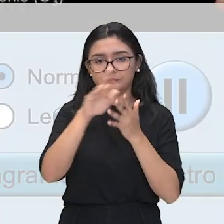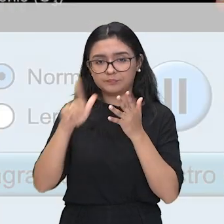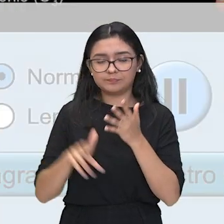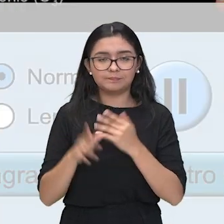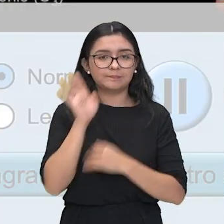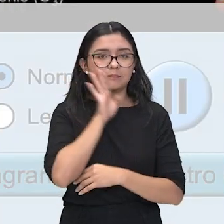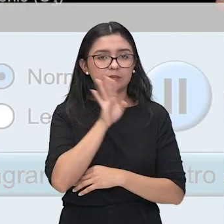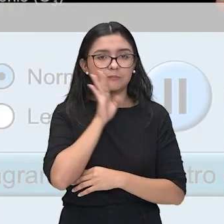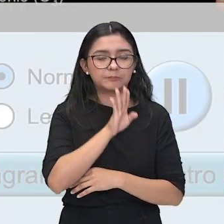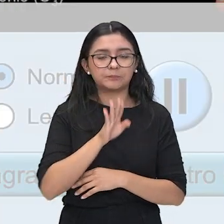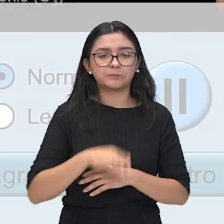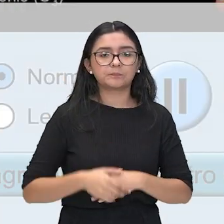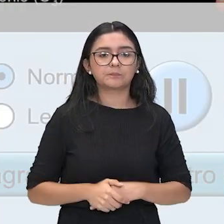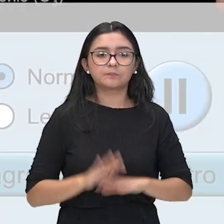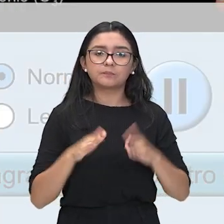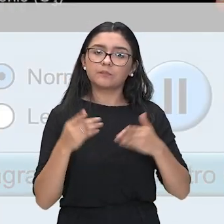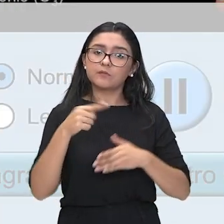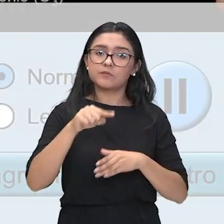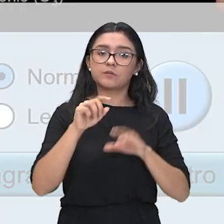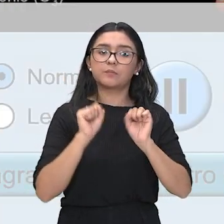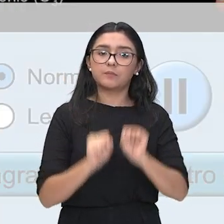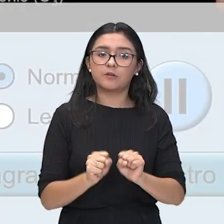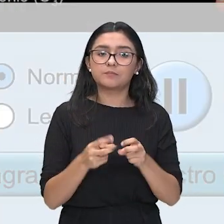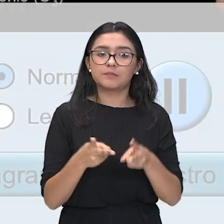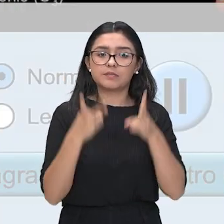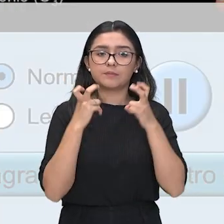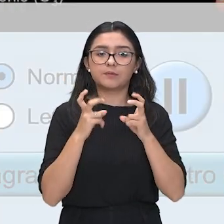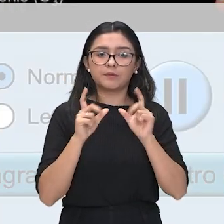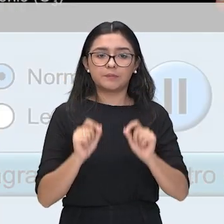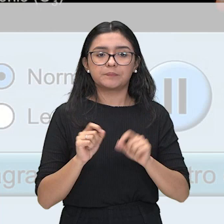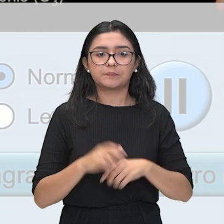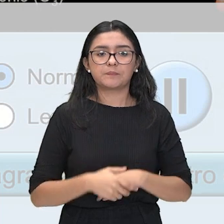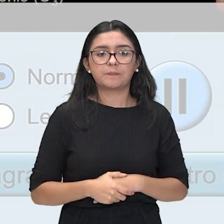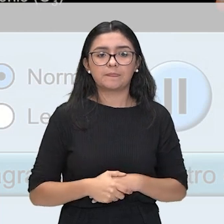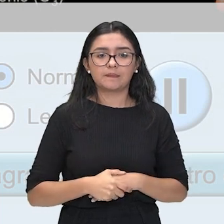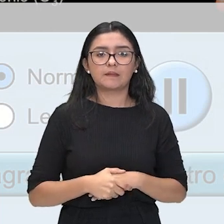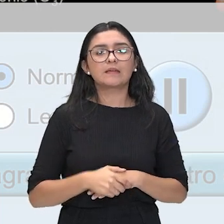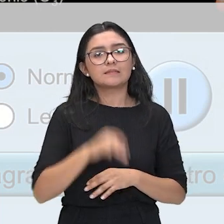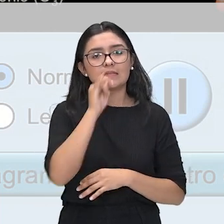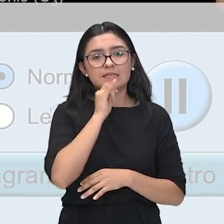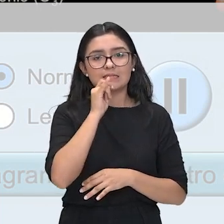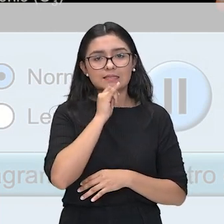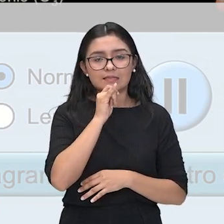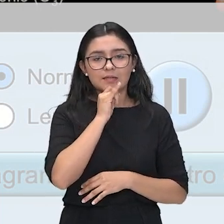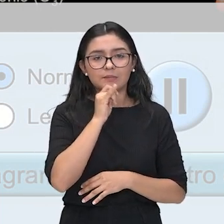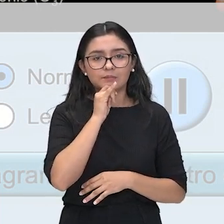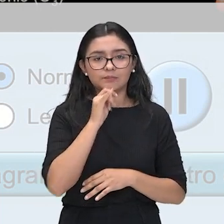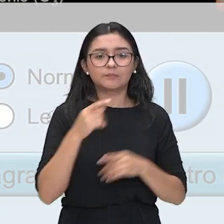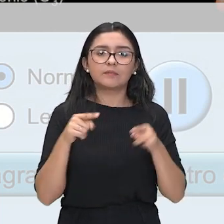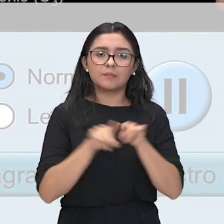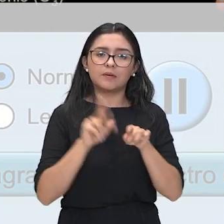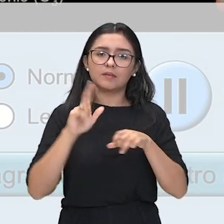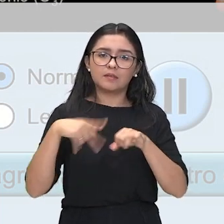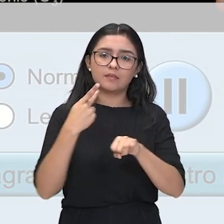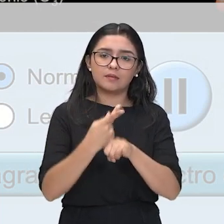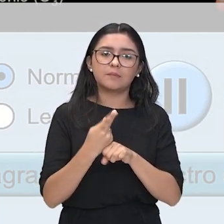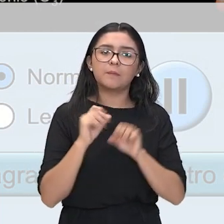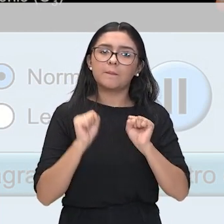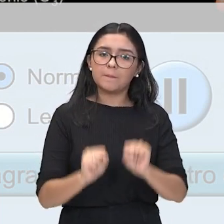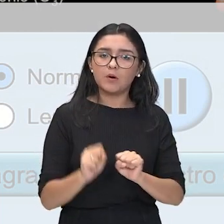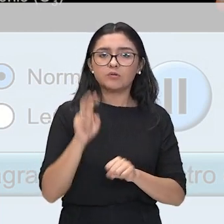né? Então, vocês podem aí ver esse simulador acontecendo e vocês podem brincar depois com as